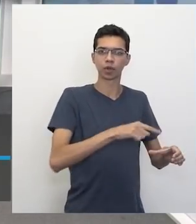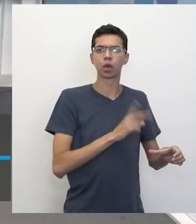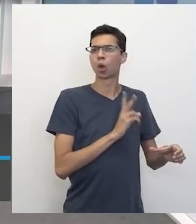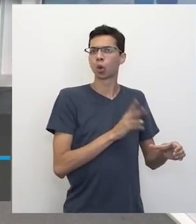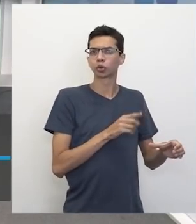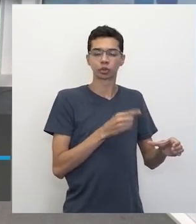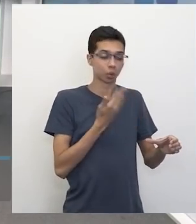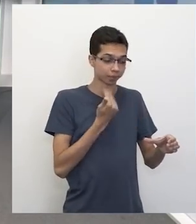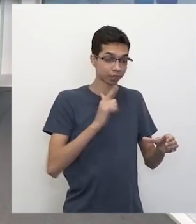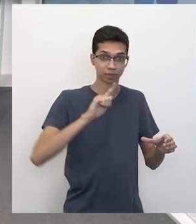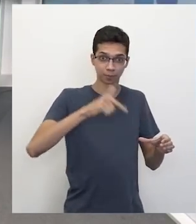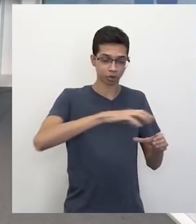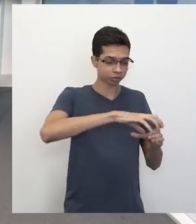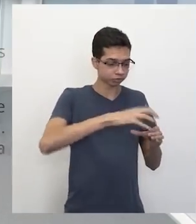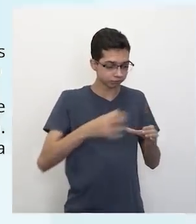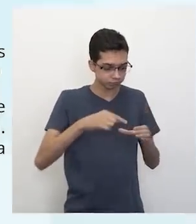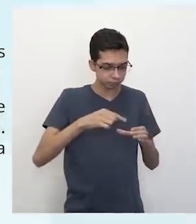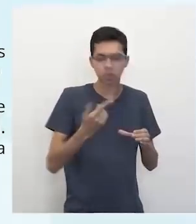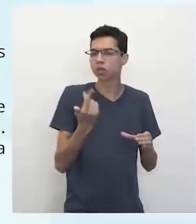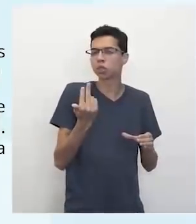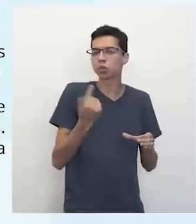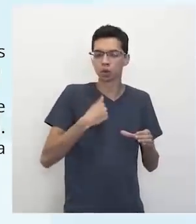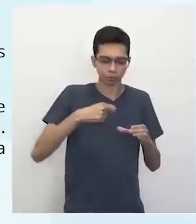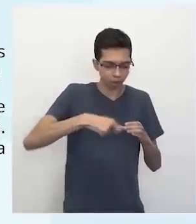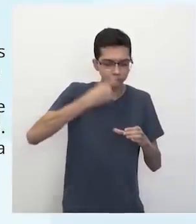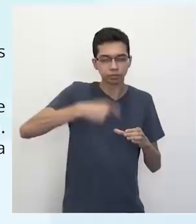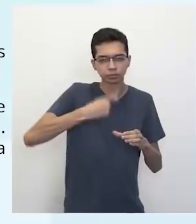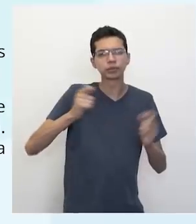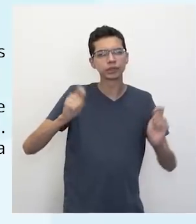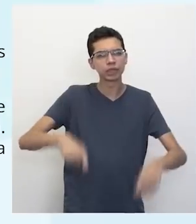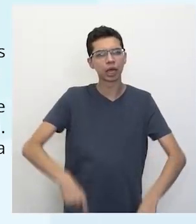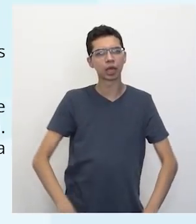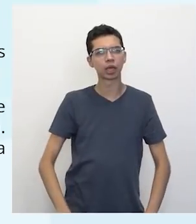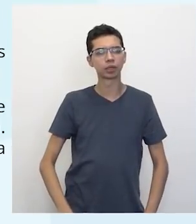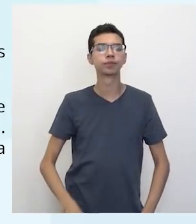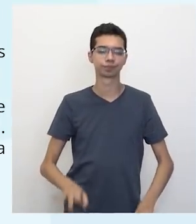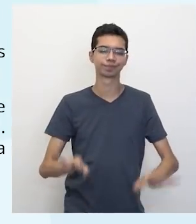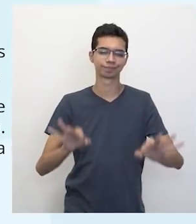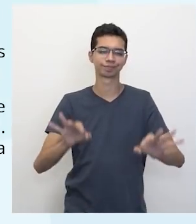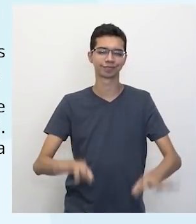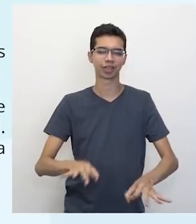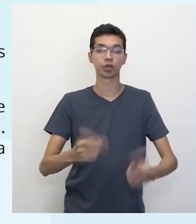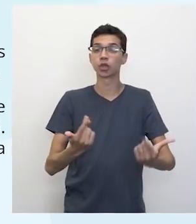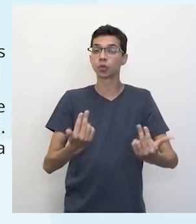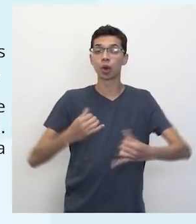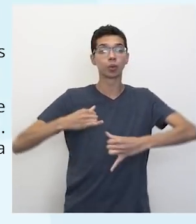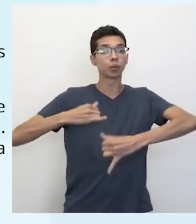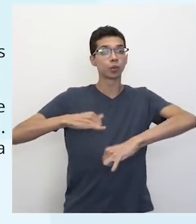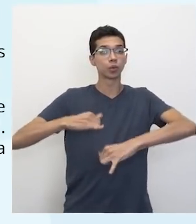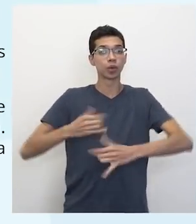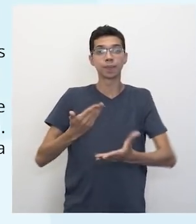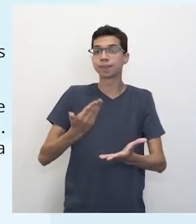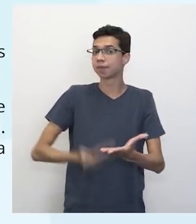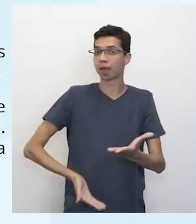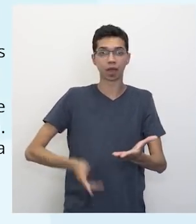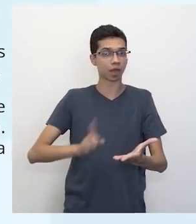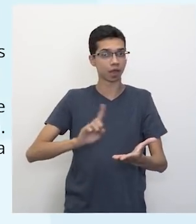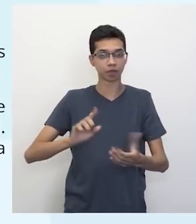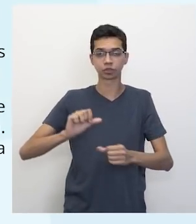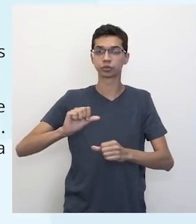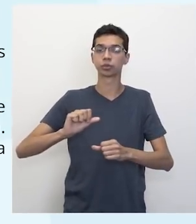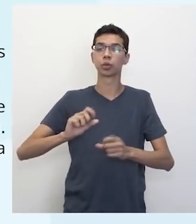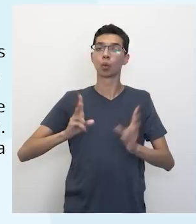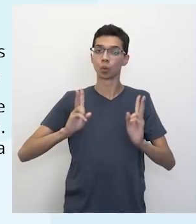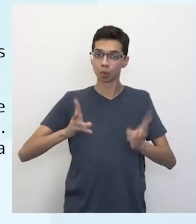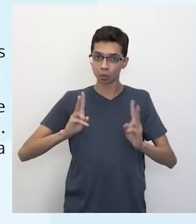Conservação de energia. Ela diz que a energia não se perde, nem pode ser destruída. Ela se transforma. Assim, no sistema isolado,